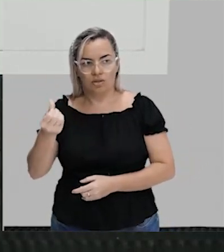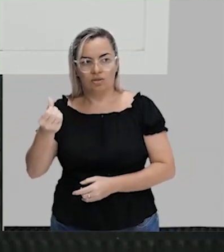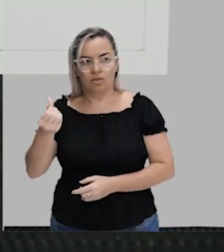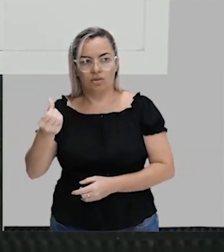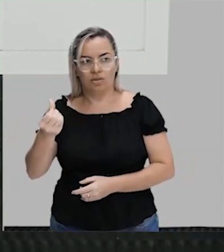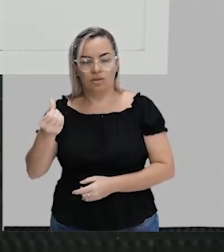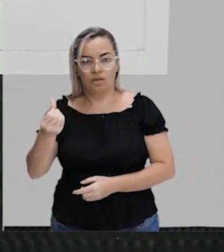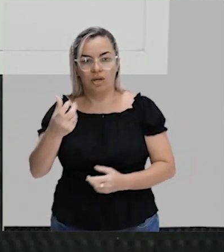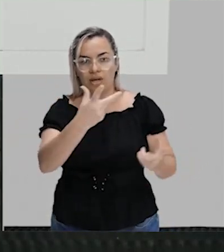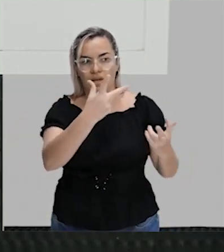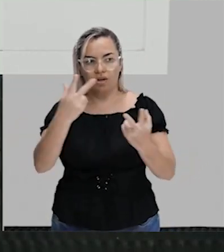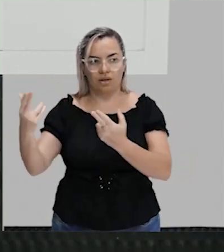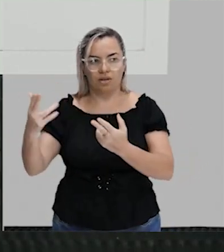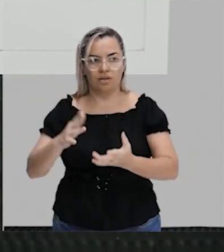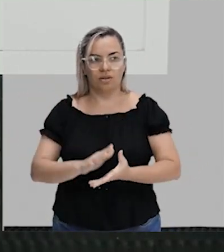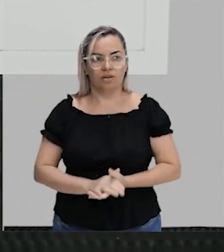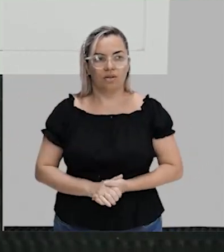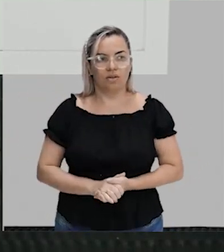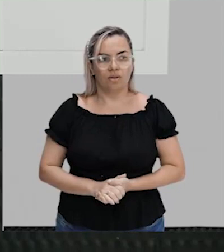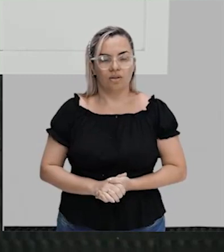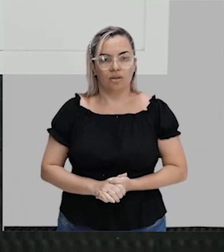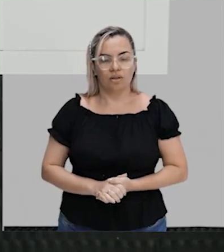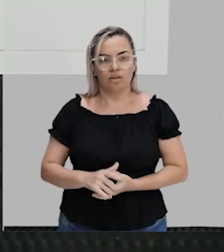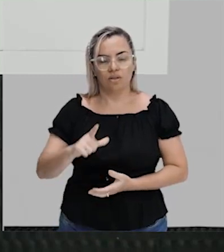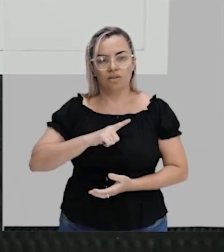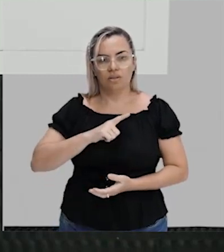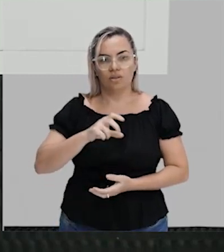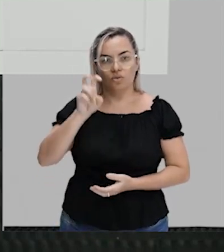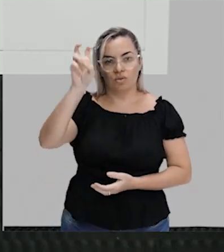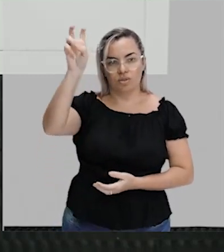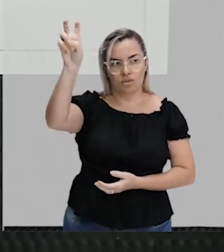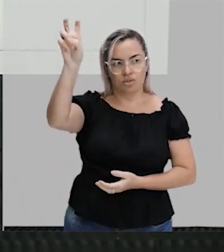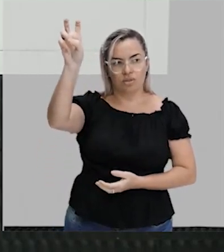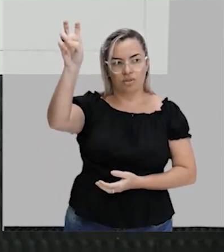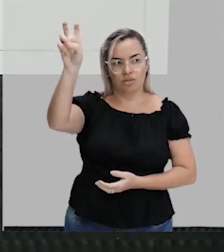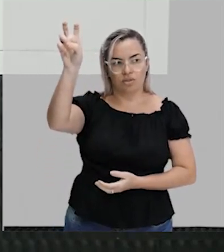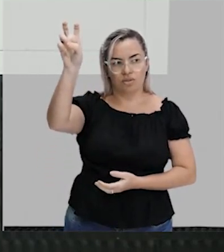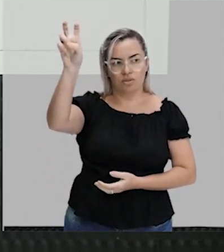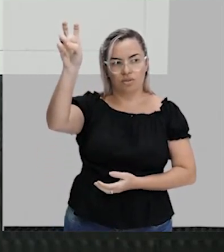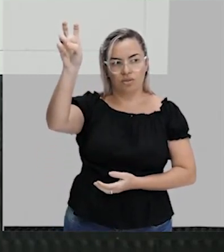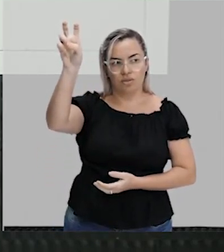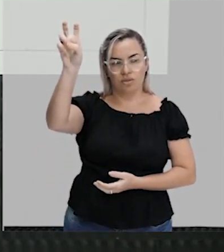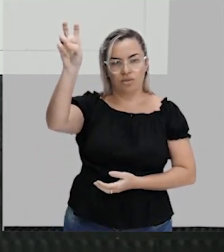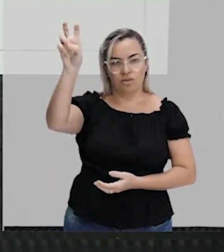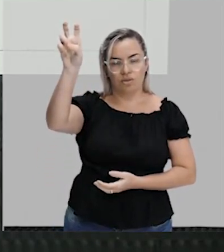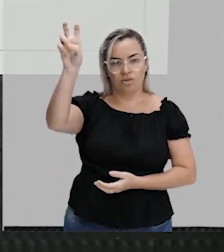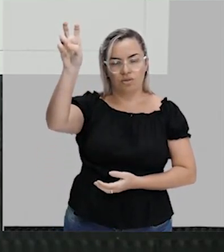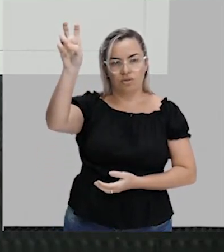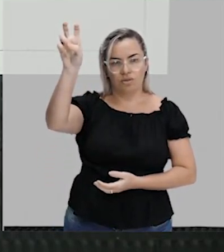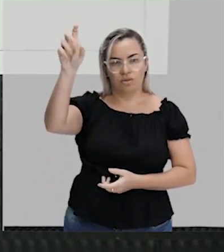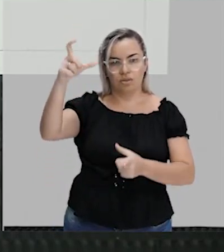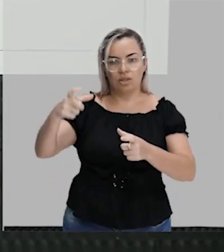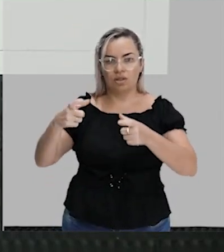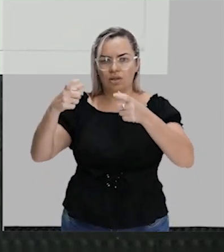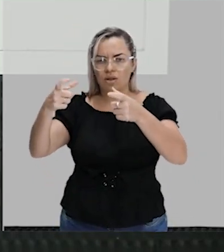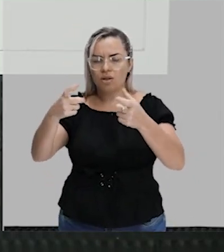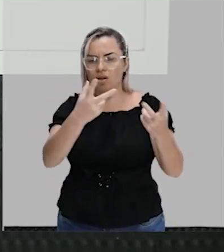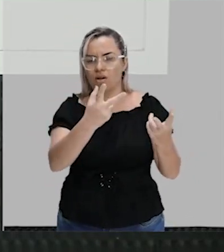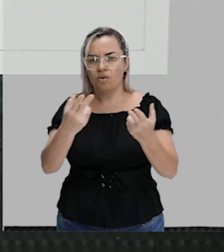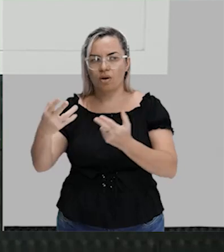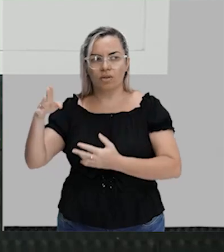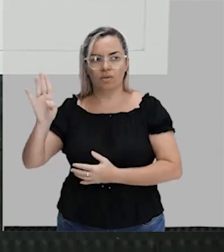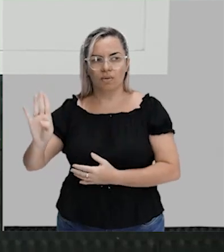cinco e qual elemento que tá na mesma posição do cinco o 25 a raiz quadrada de 25 é